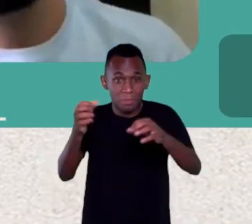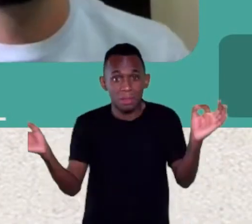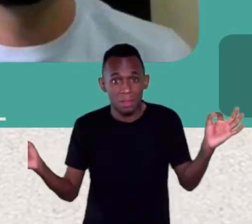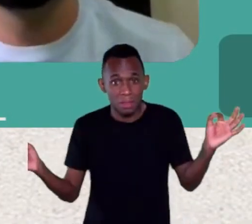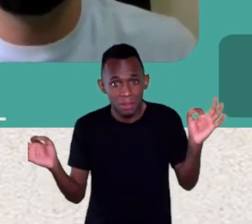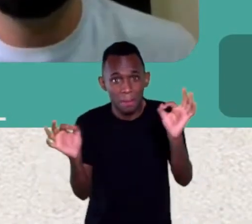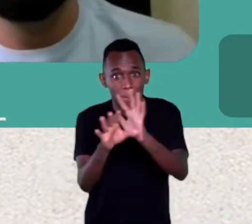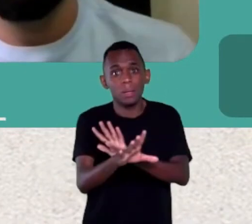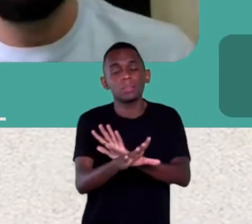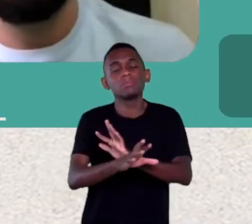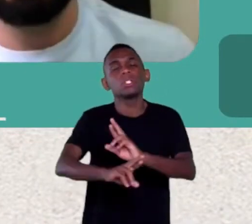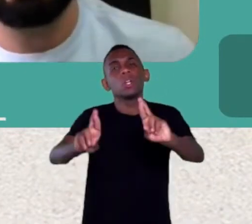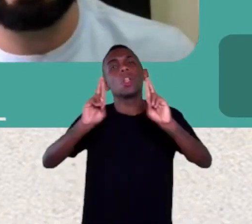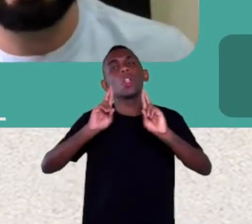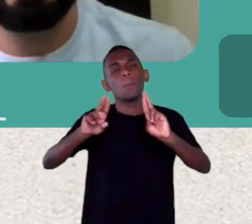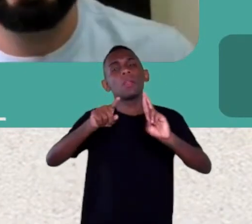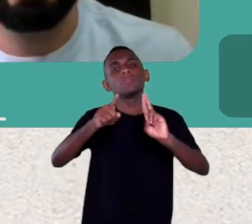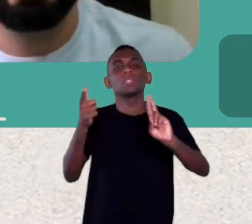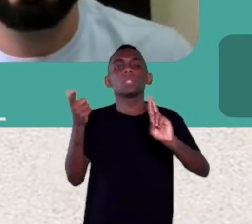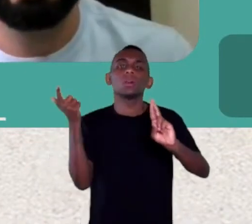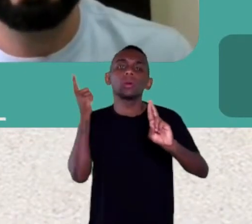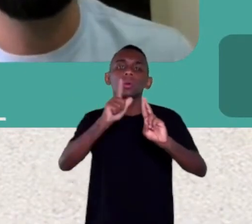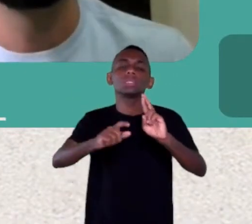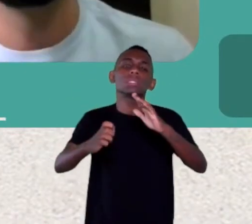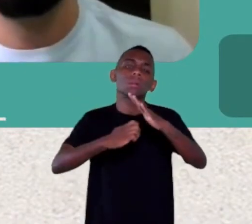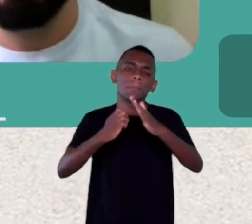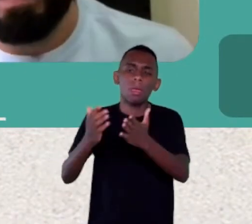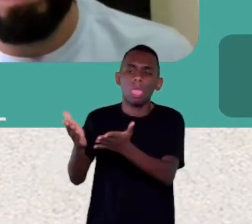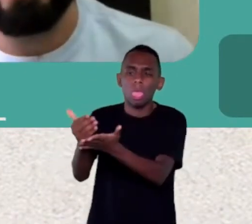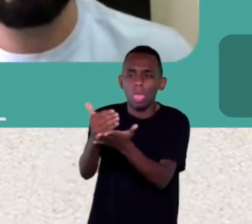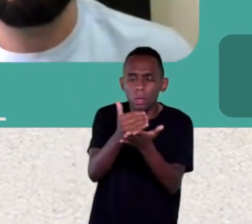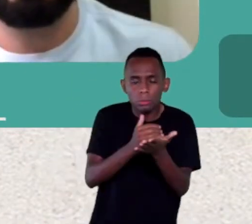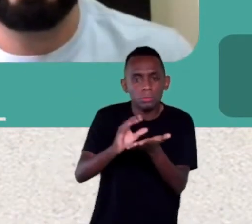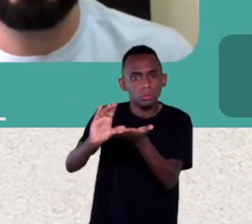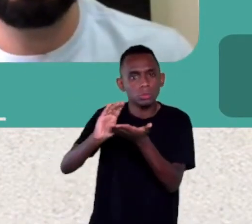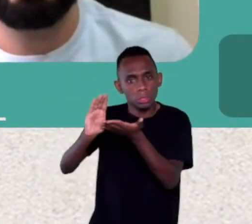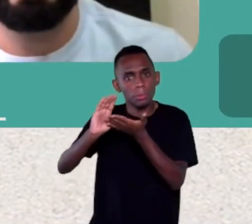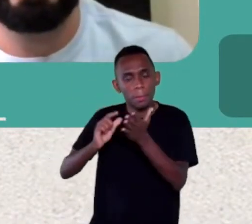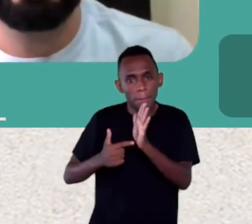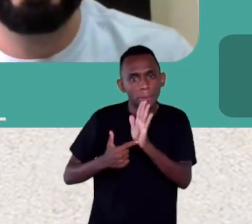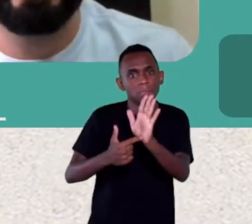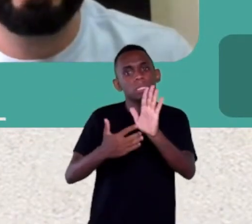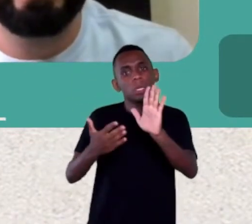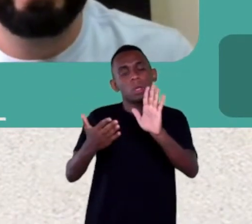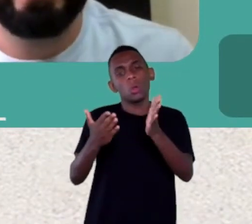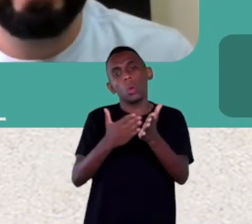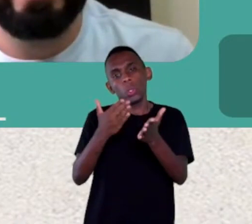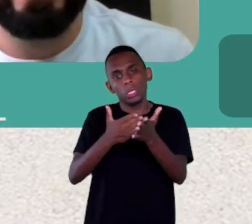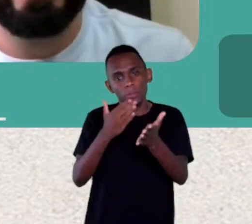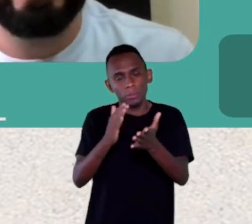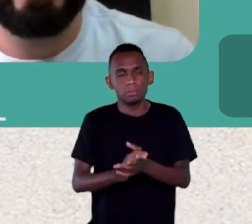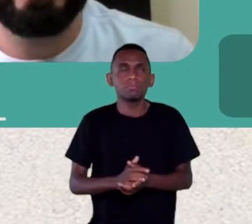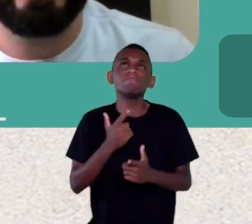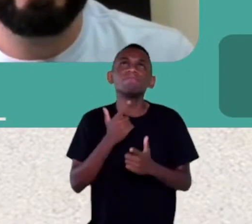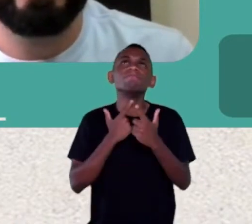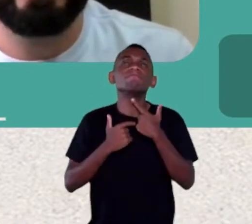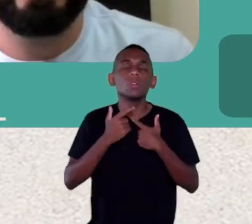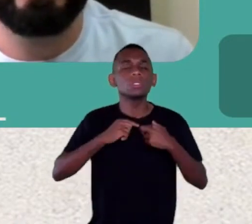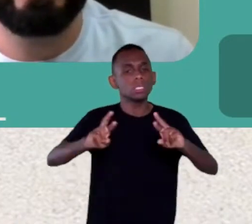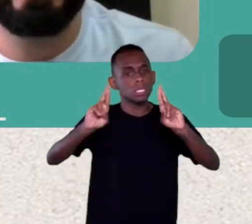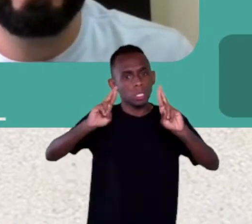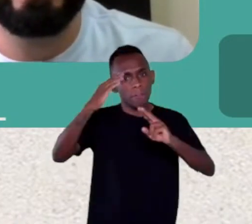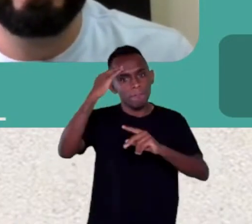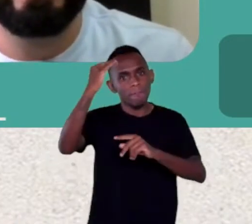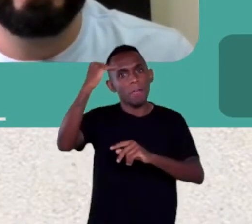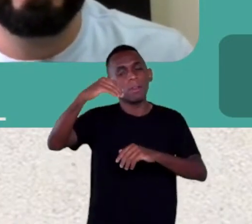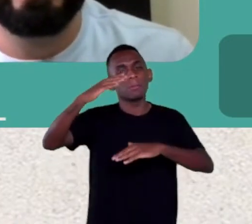você consiga as editoras, os patrocínios para publicar esses livros. Desejo muito sucesso na sua